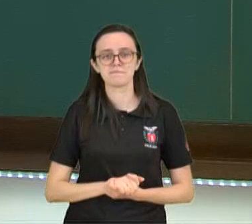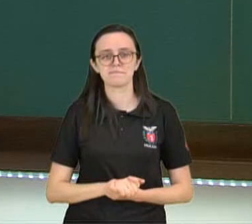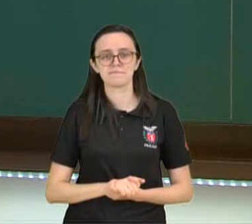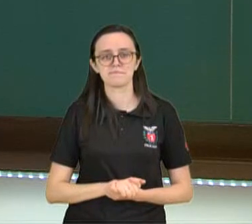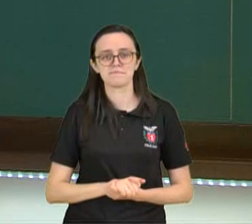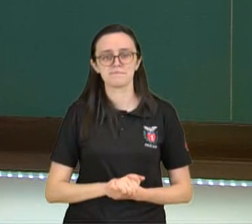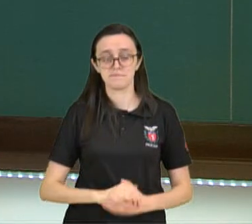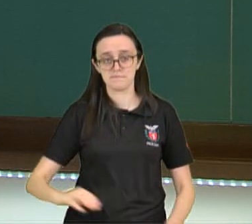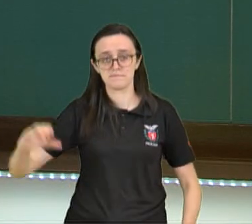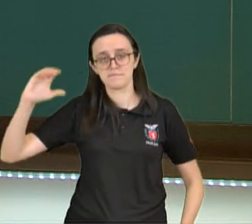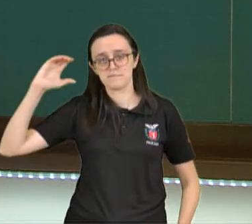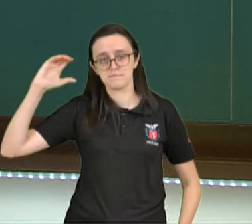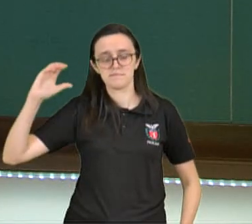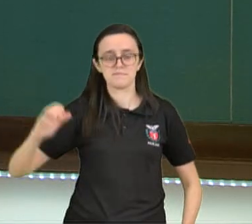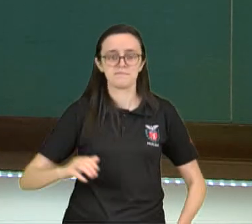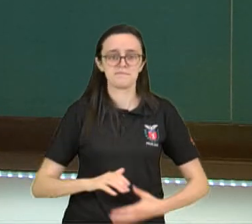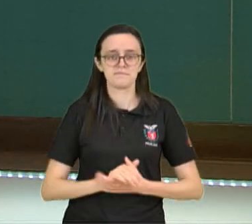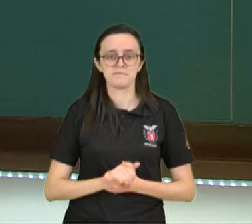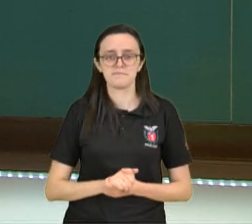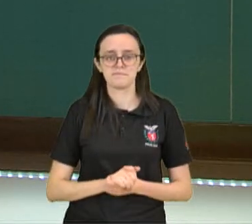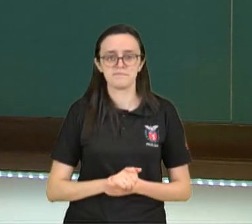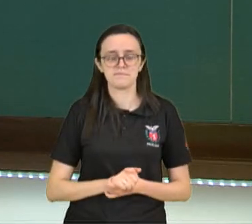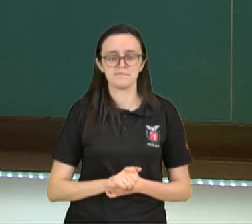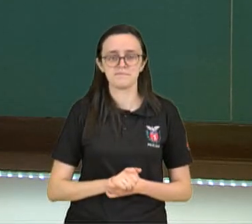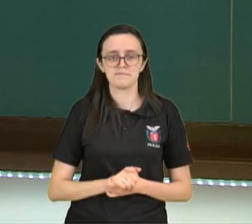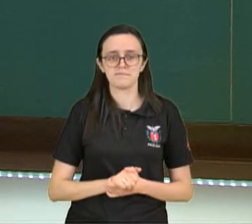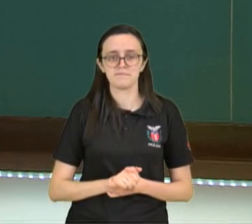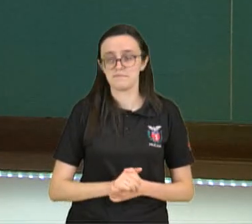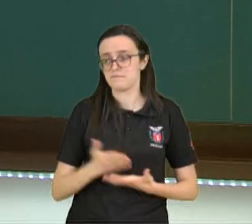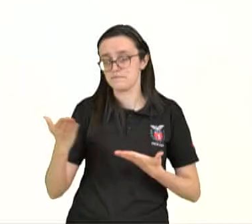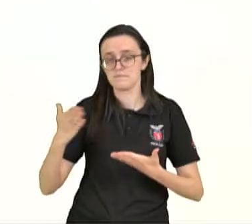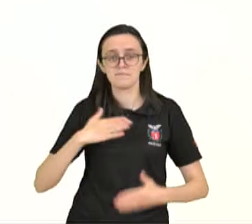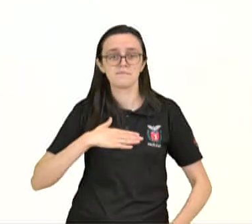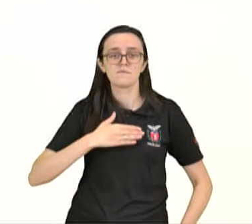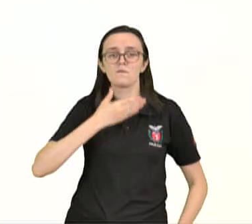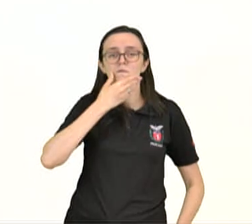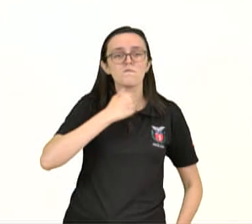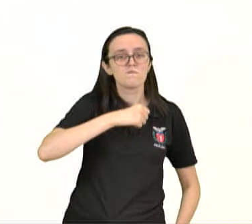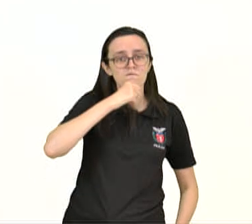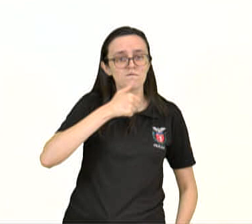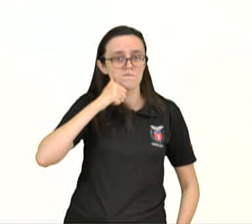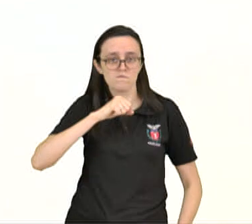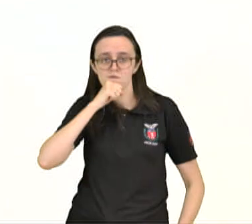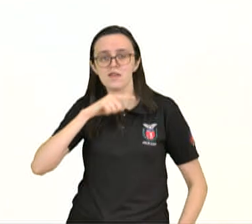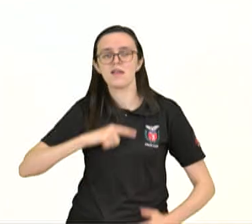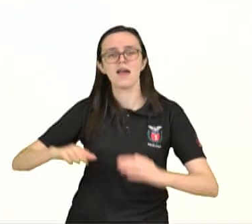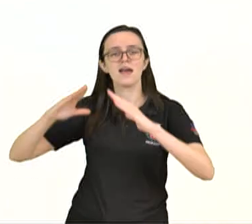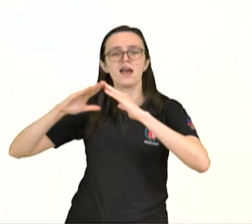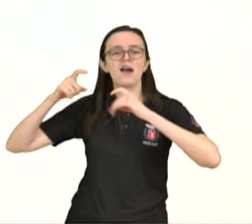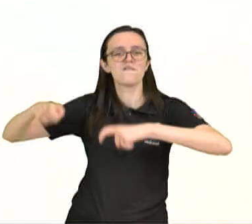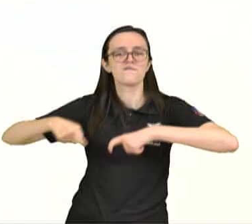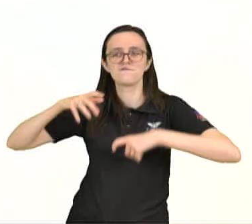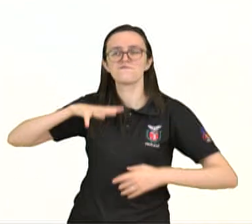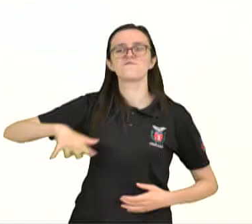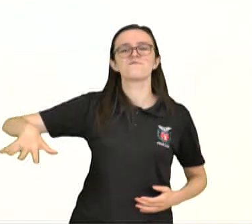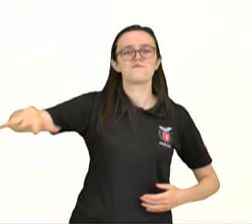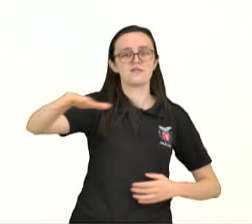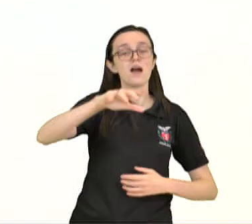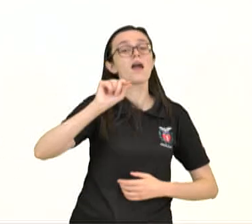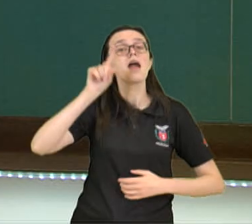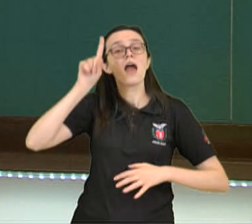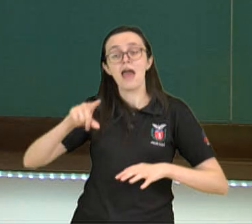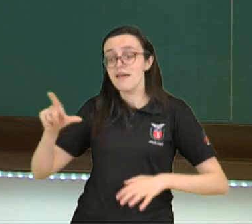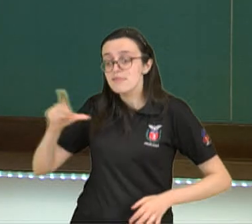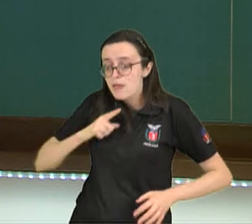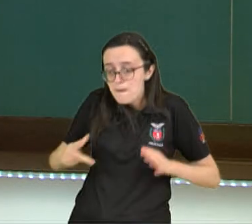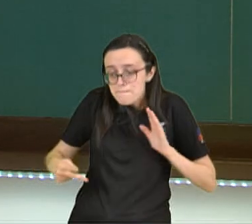Mis abuelos tienen una casa de campo. Meus avós têm uma casa de campo. Sentido de posse também,